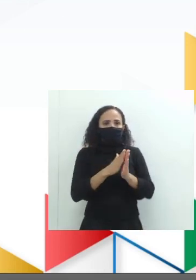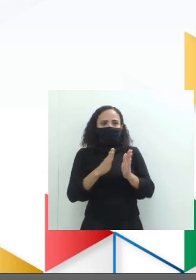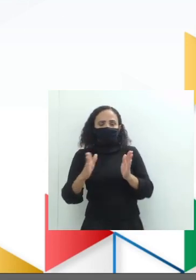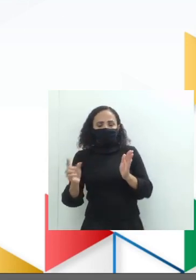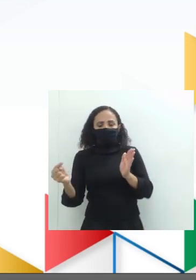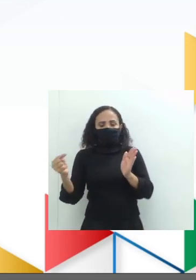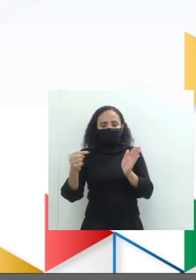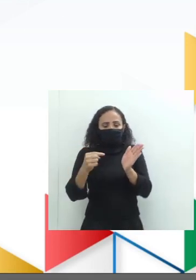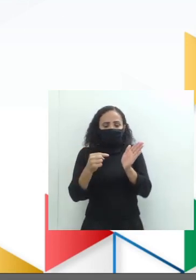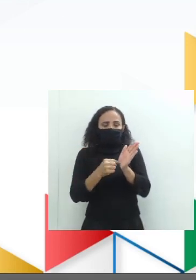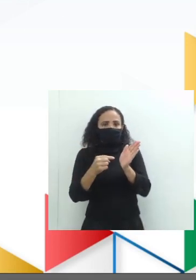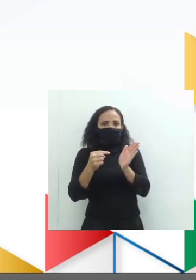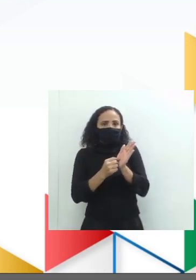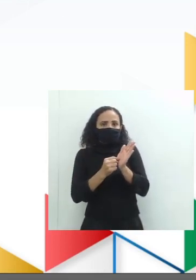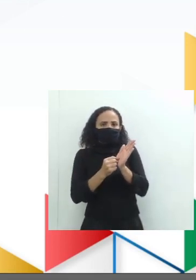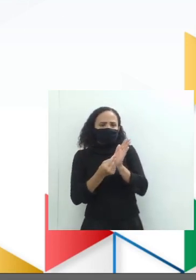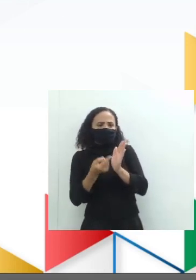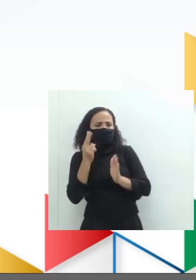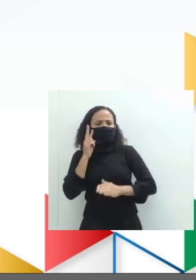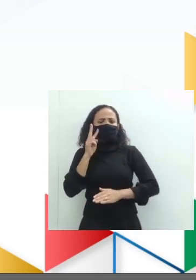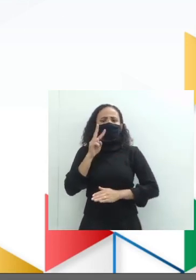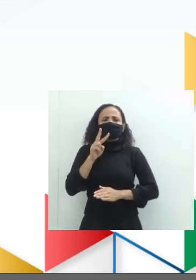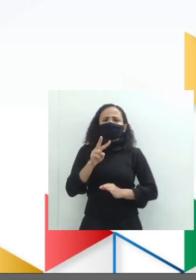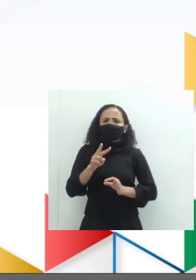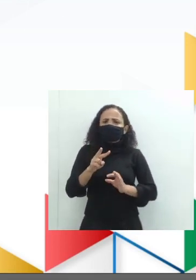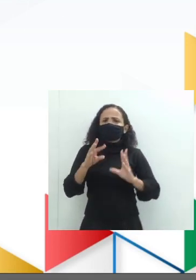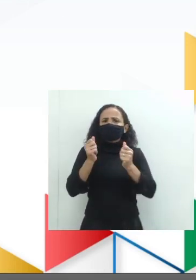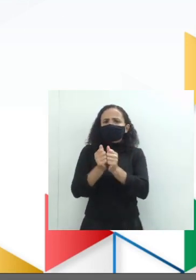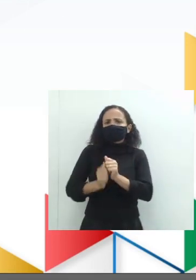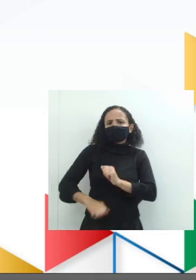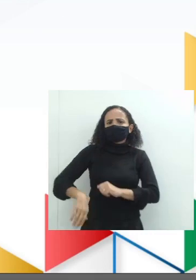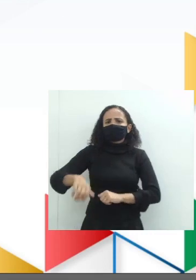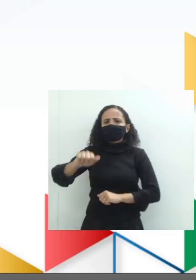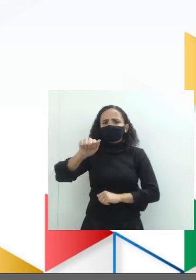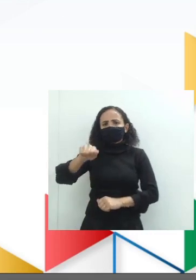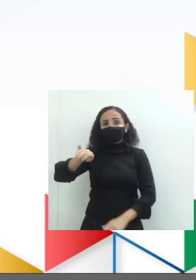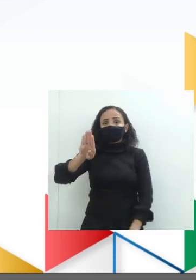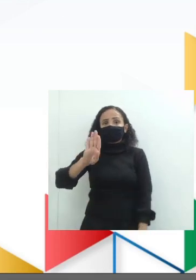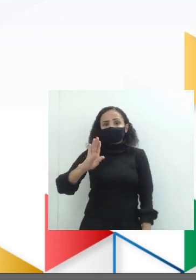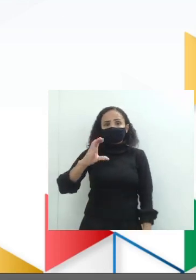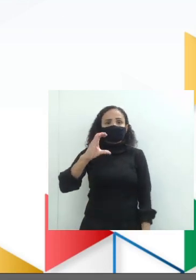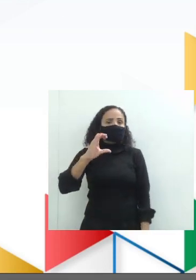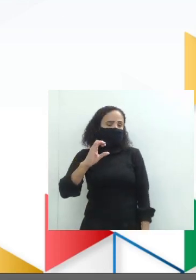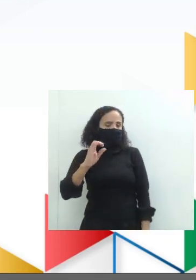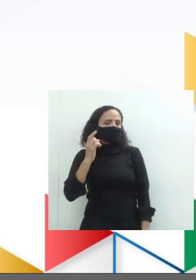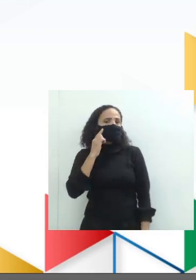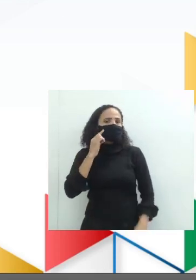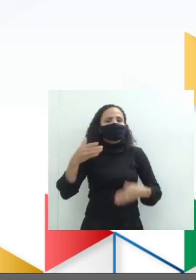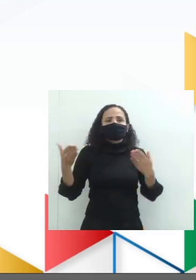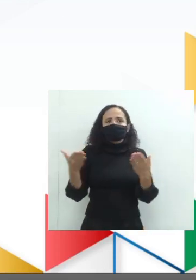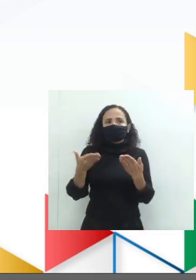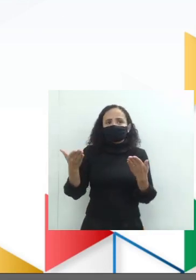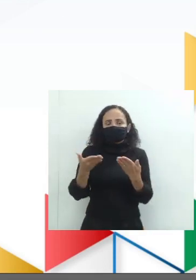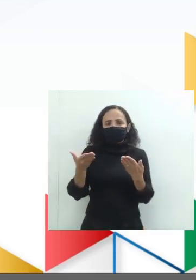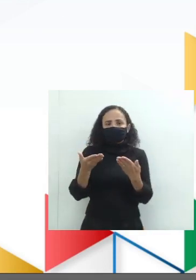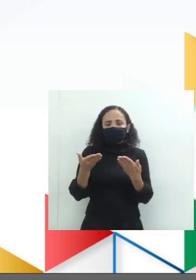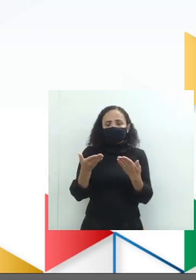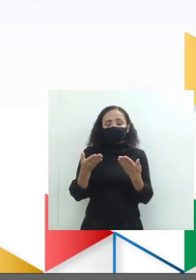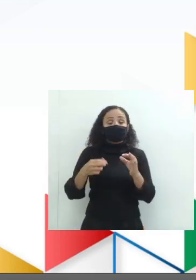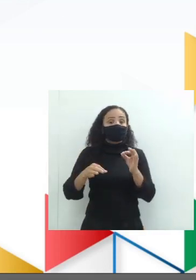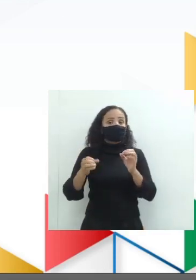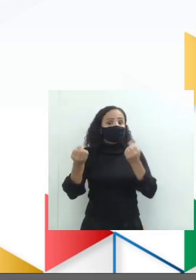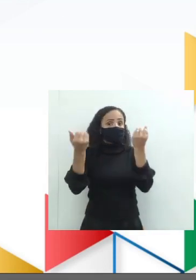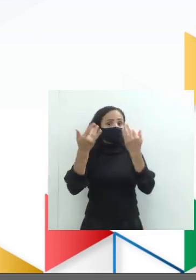gente botou para chamar a atenção. Então, o ponto A, o ponto B e o ponto C, ok? Agora a gente vai falar